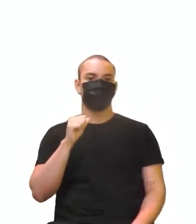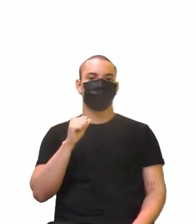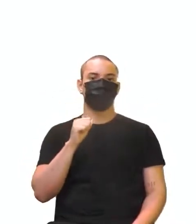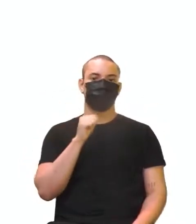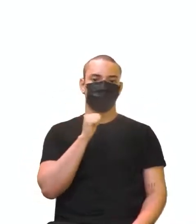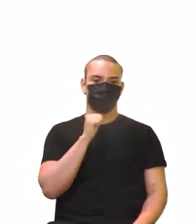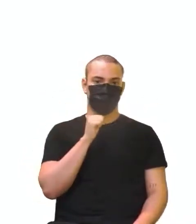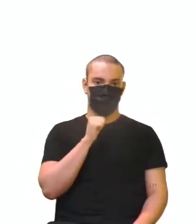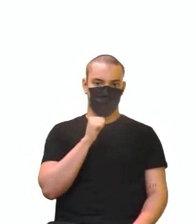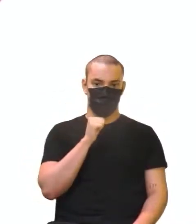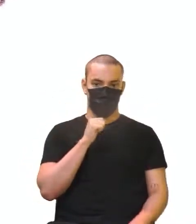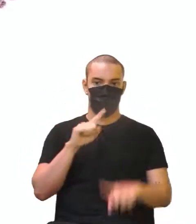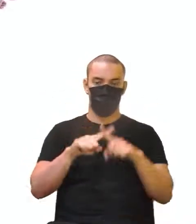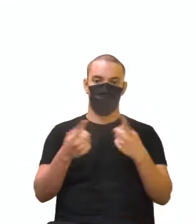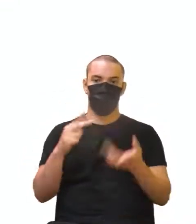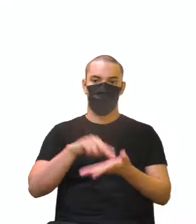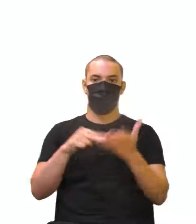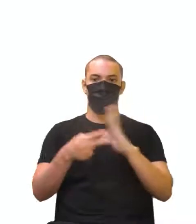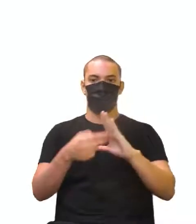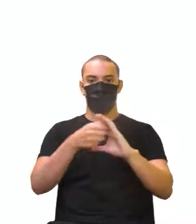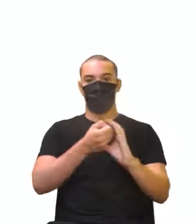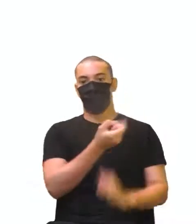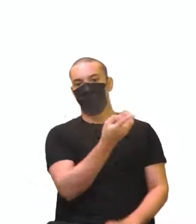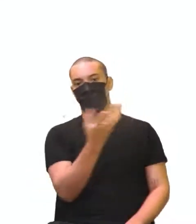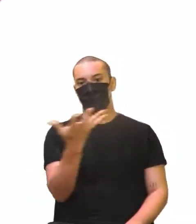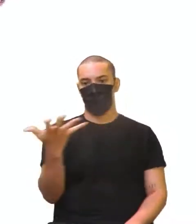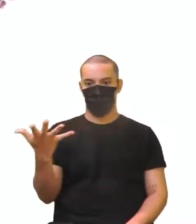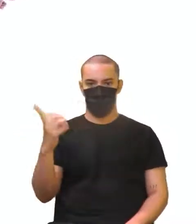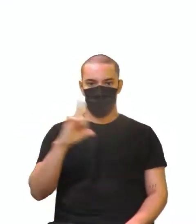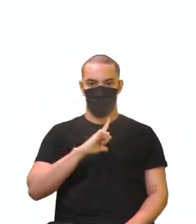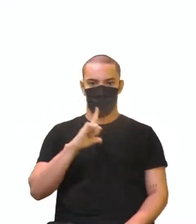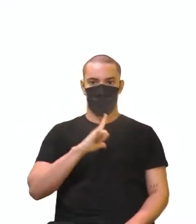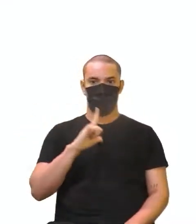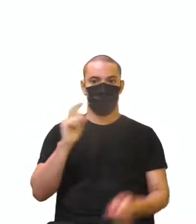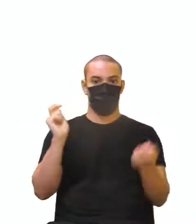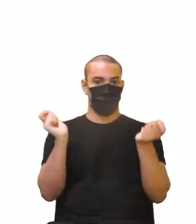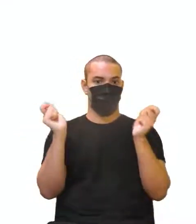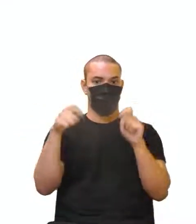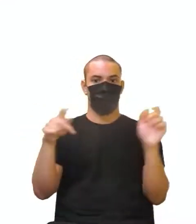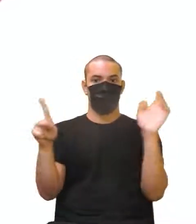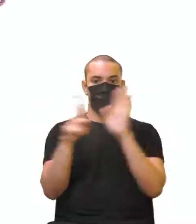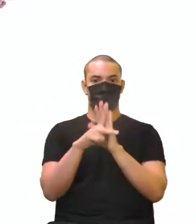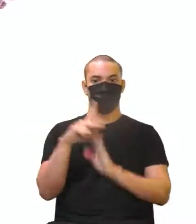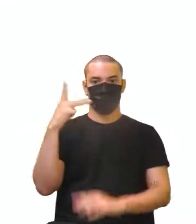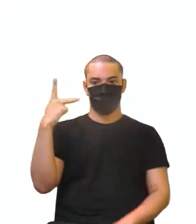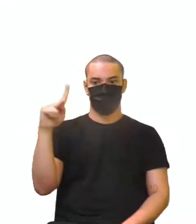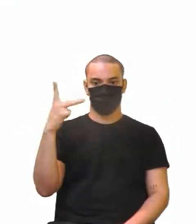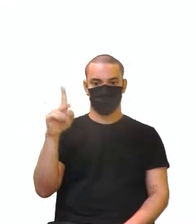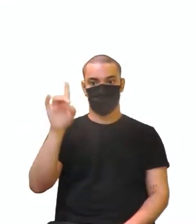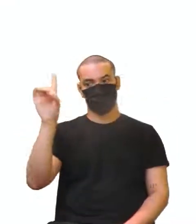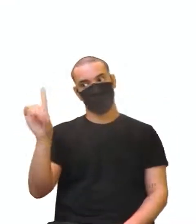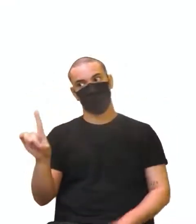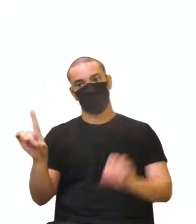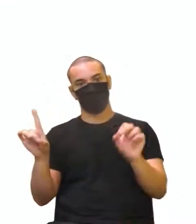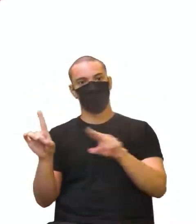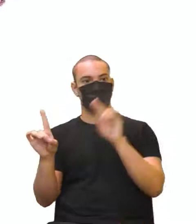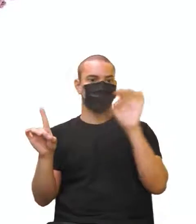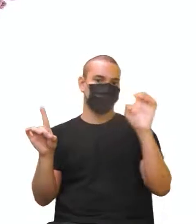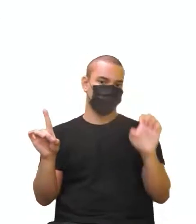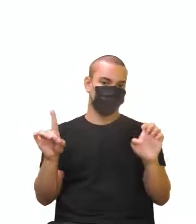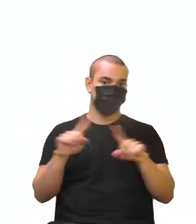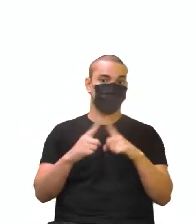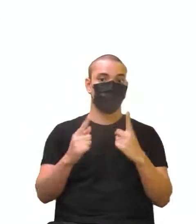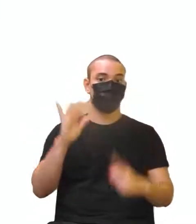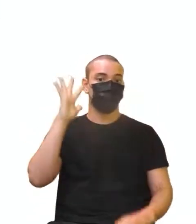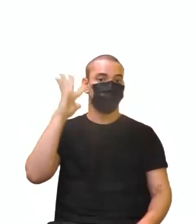Mas aí essa quantidade representa os ovários que ela tem, né? Vai produzir os gametas do lado direito ou do lado esquerdo. Mas vamos imaginar que